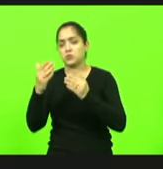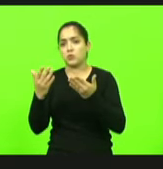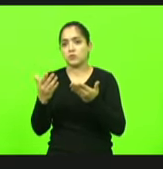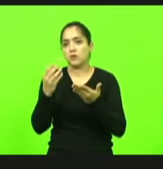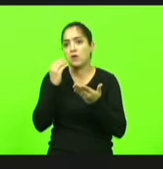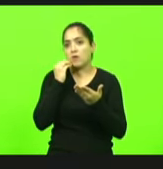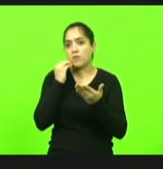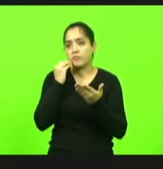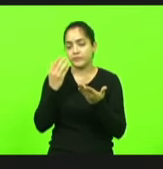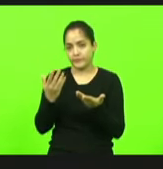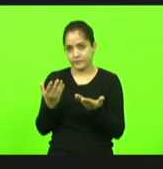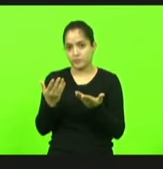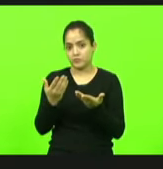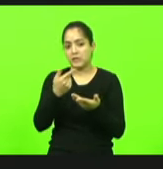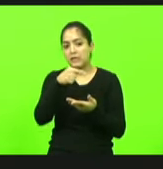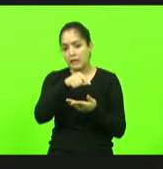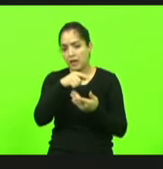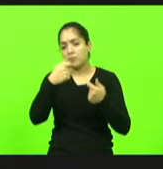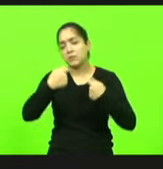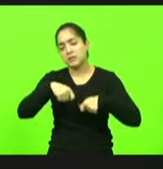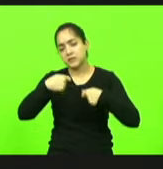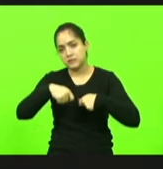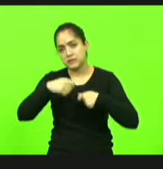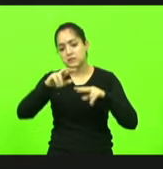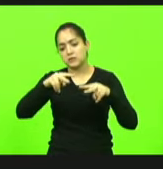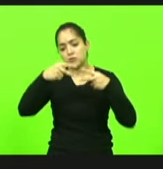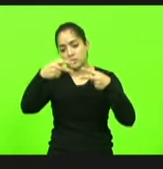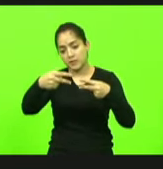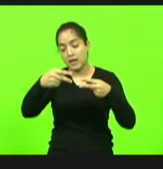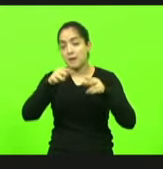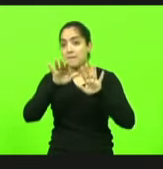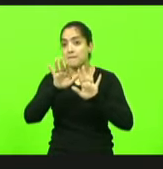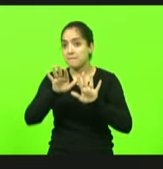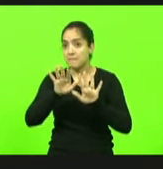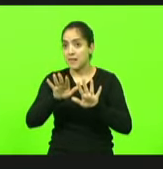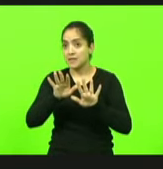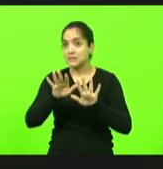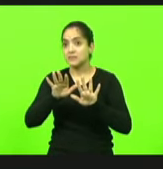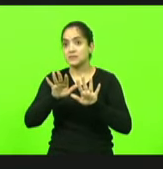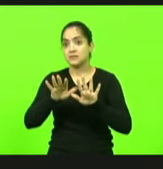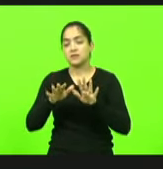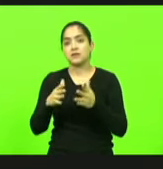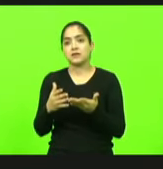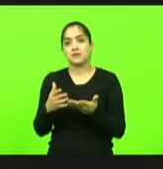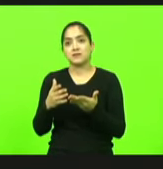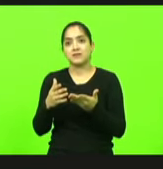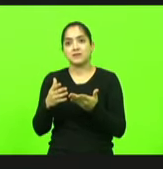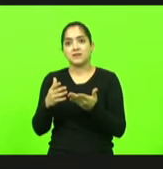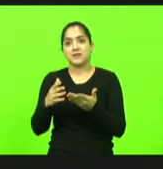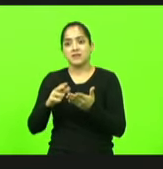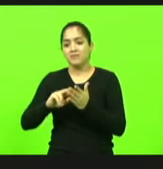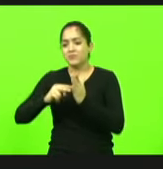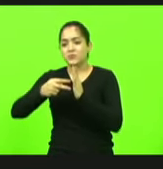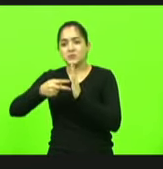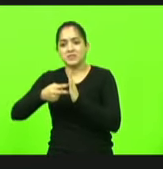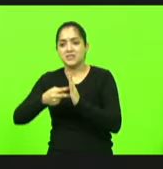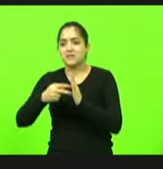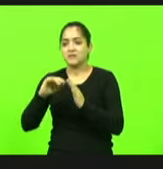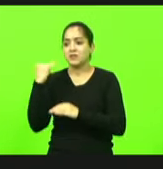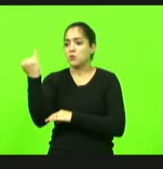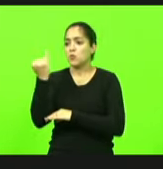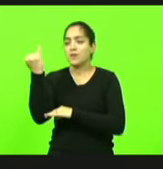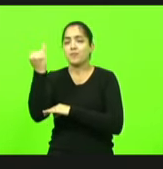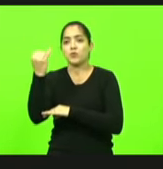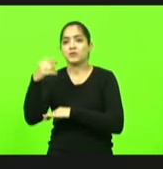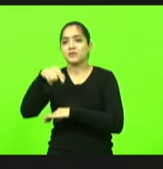óbvio que a rodovia precisa sim ser duplicada, mas eu me revolto com a pouca significância que Santa Catarina tem